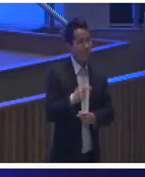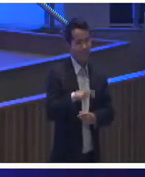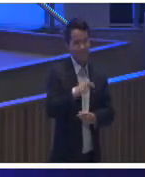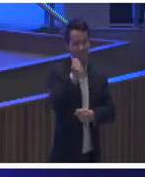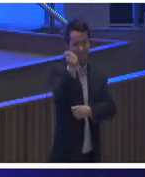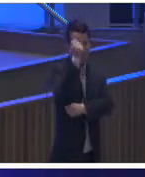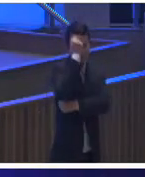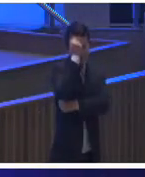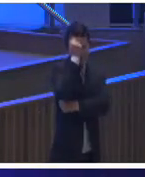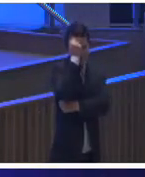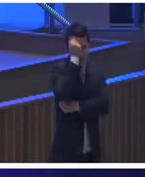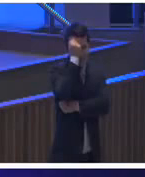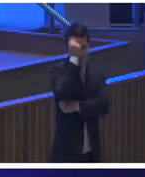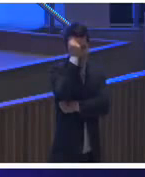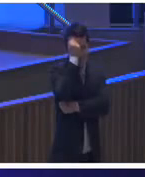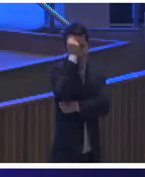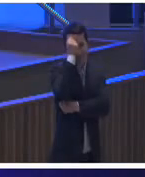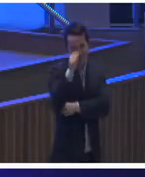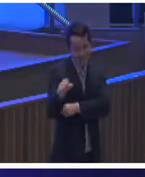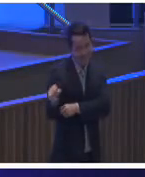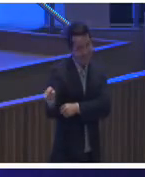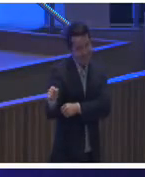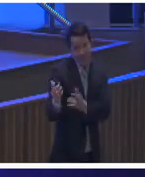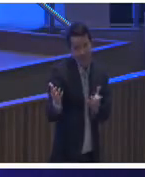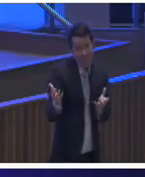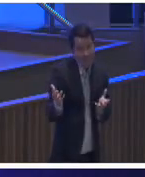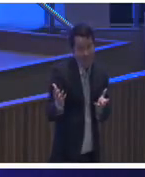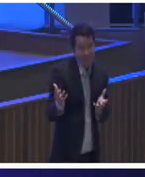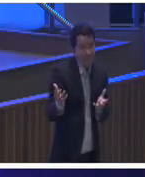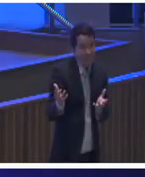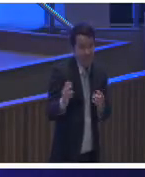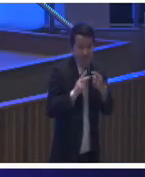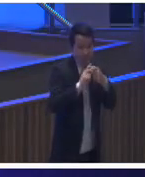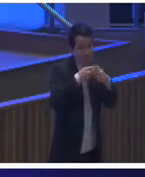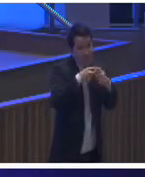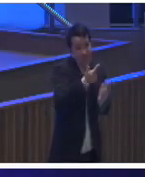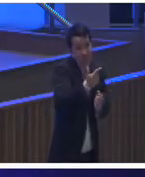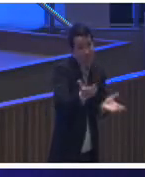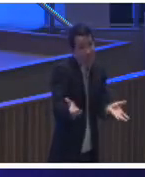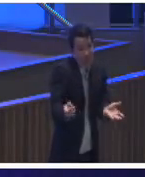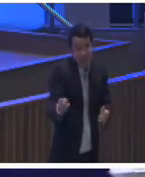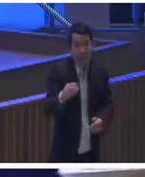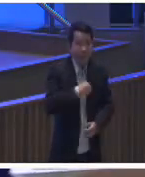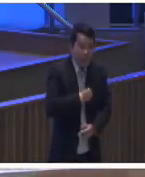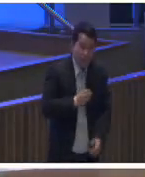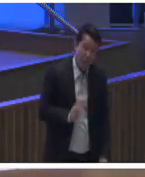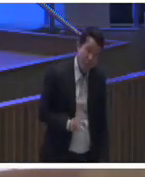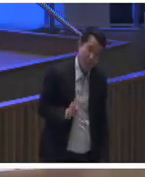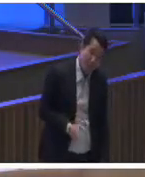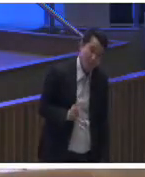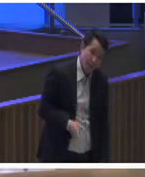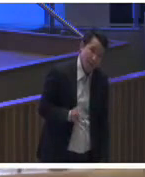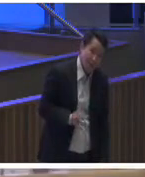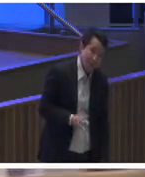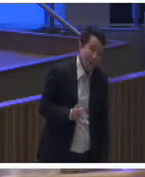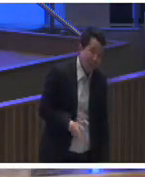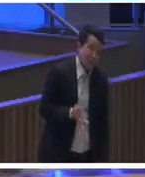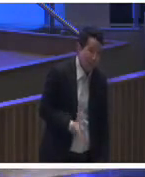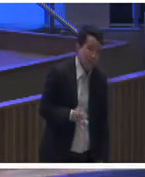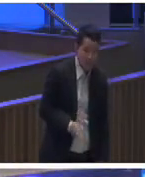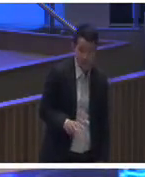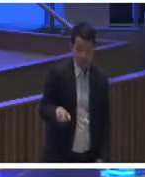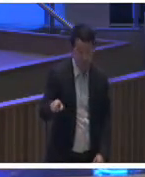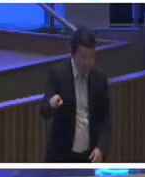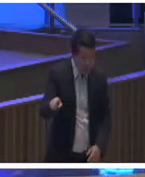arrepender, não vai ter solução na vida dele. E o pior, ele não apenas